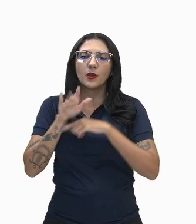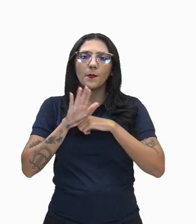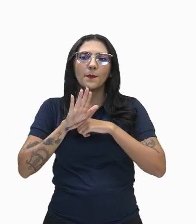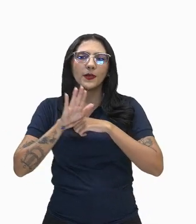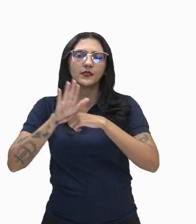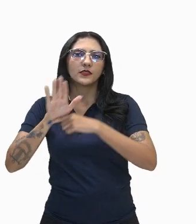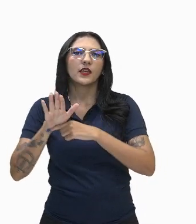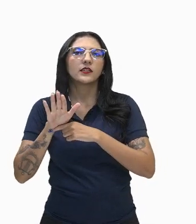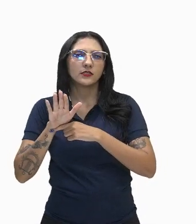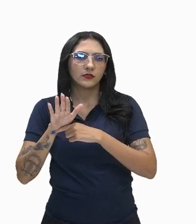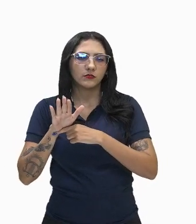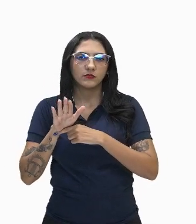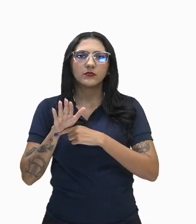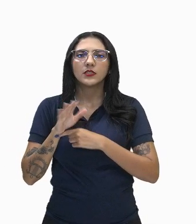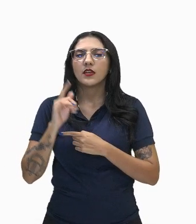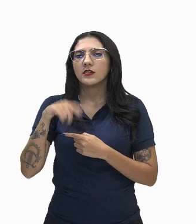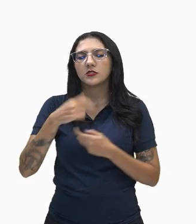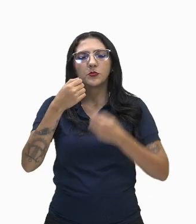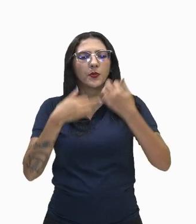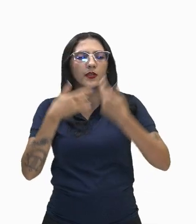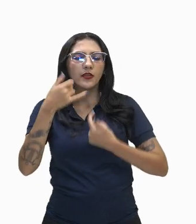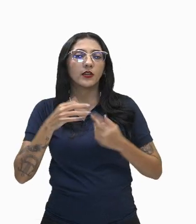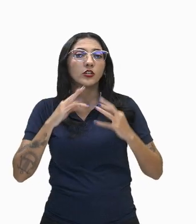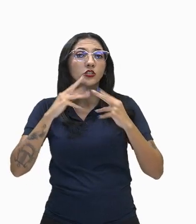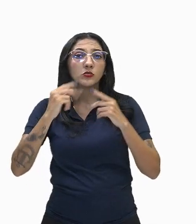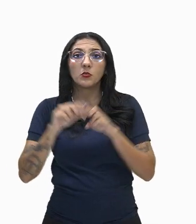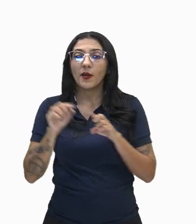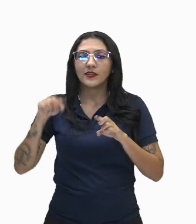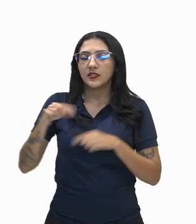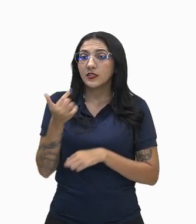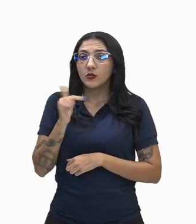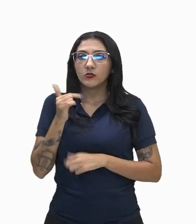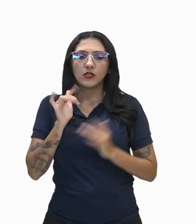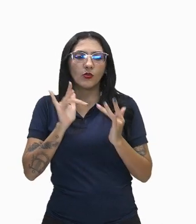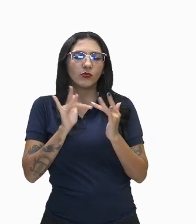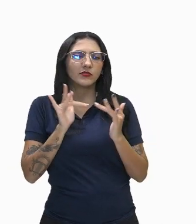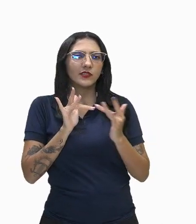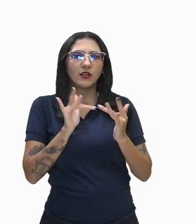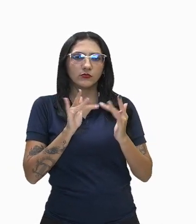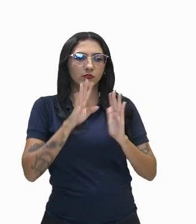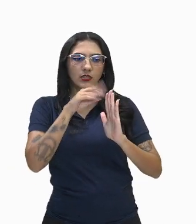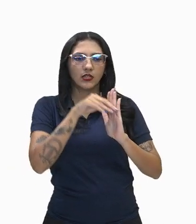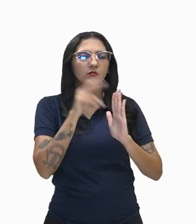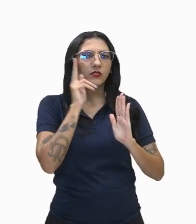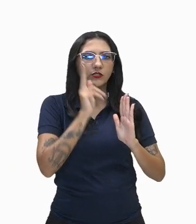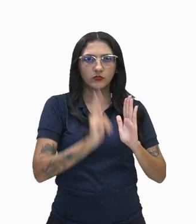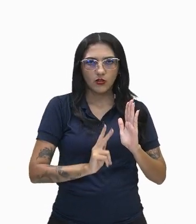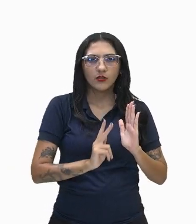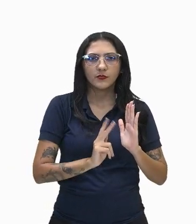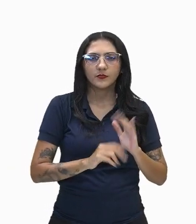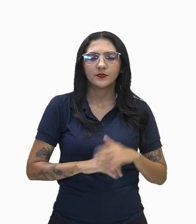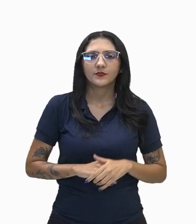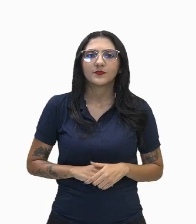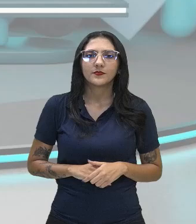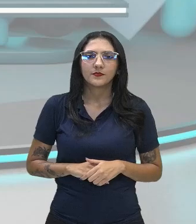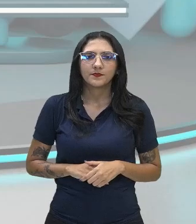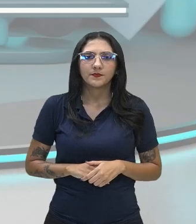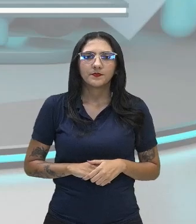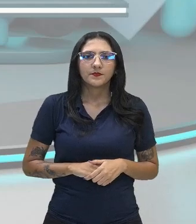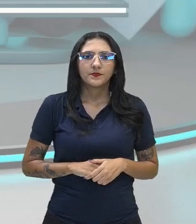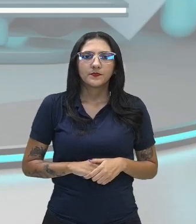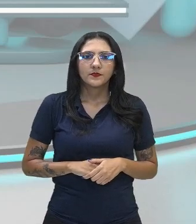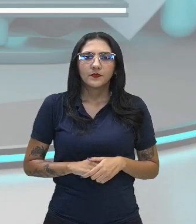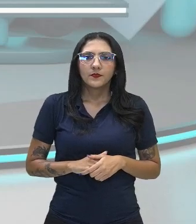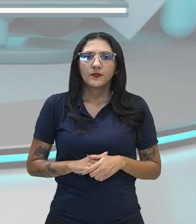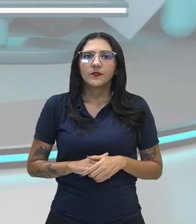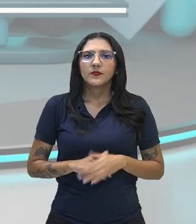os acontecimentos, o evento, porém ele não é personagem, ele não faz parte. Gente, ficou claro para vocês